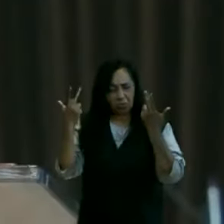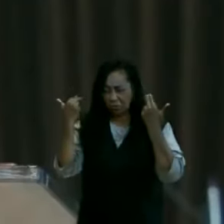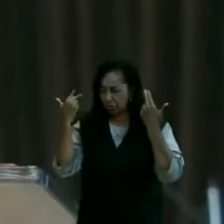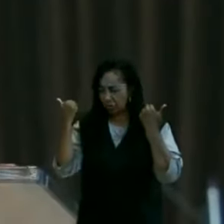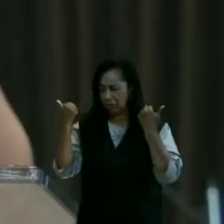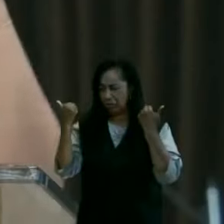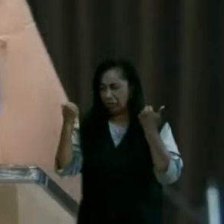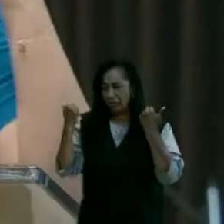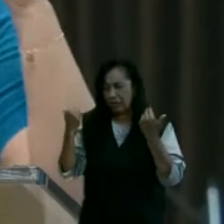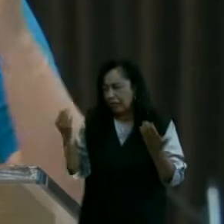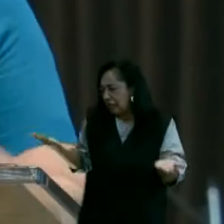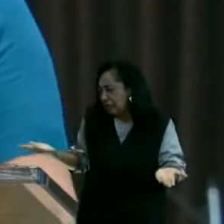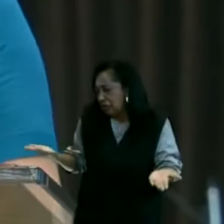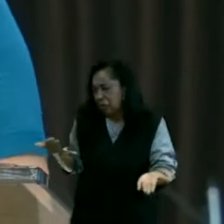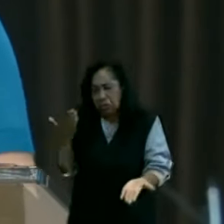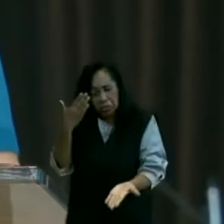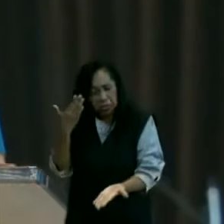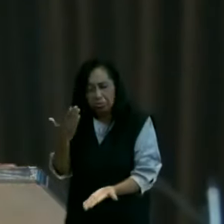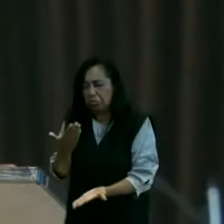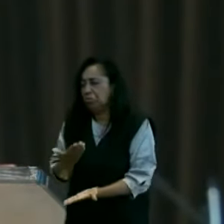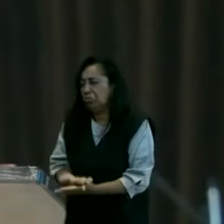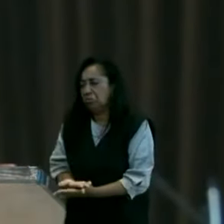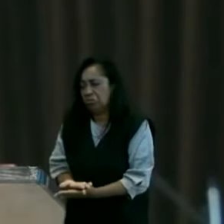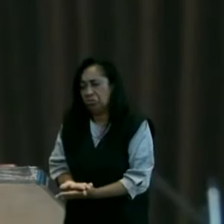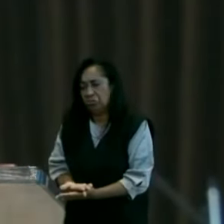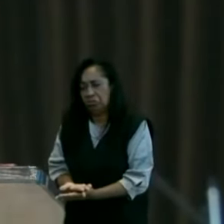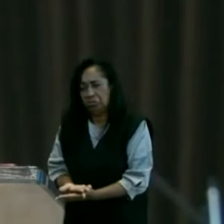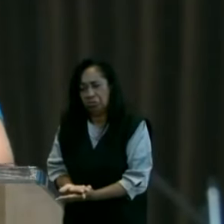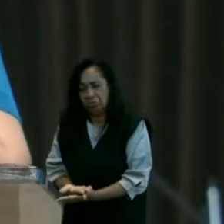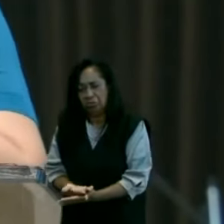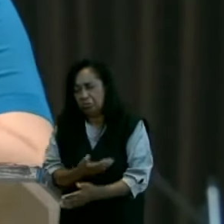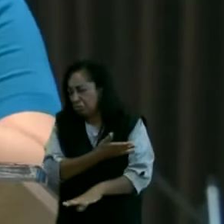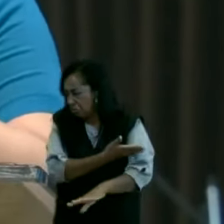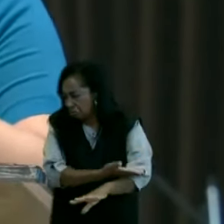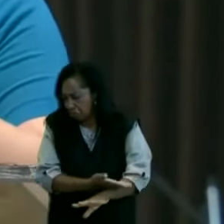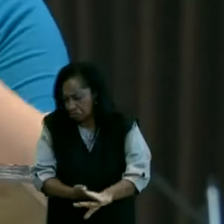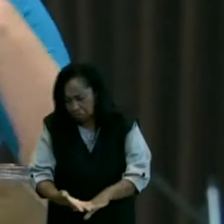ideologias. Ah, Deus, perdoa-nos